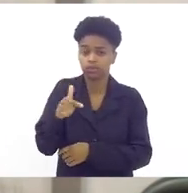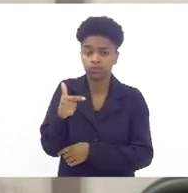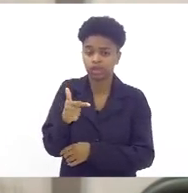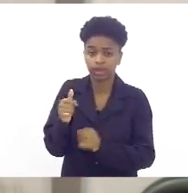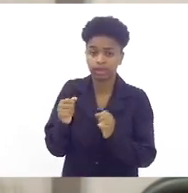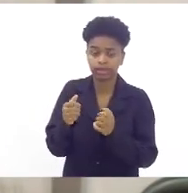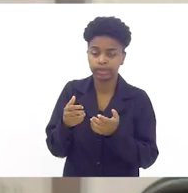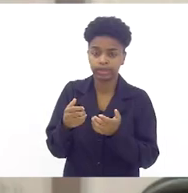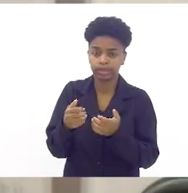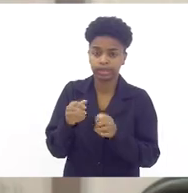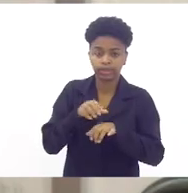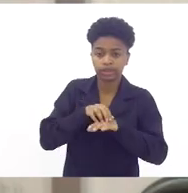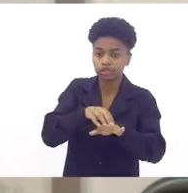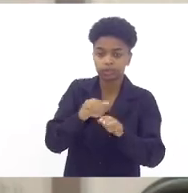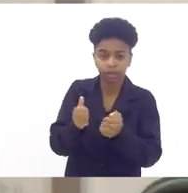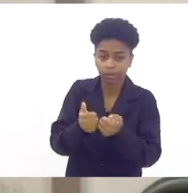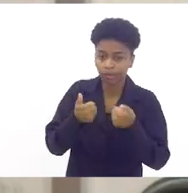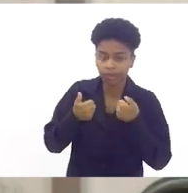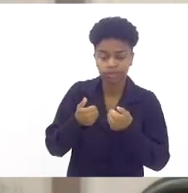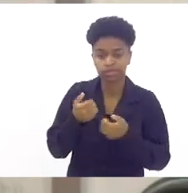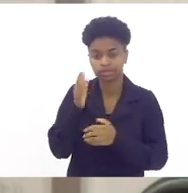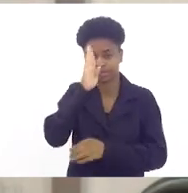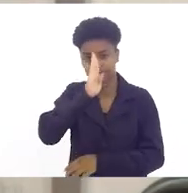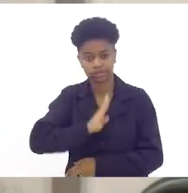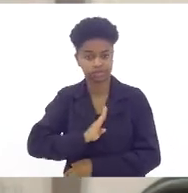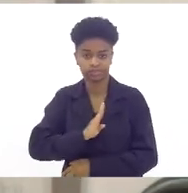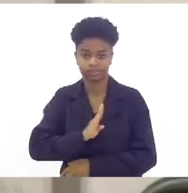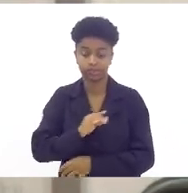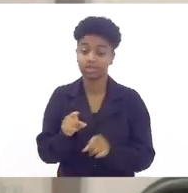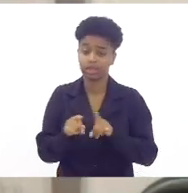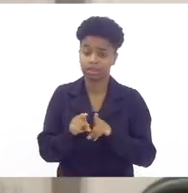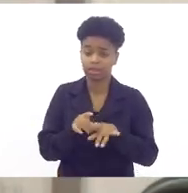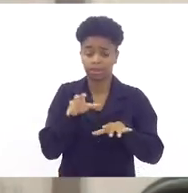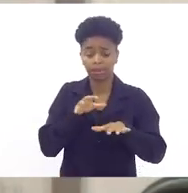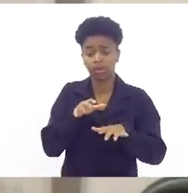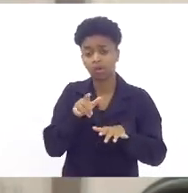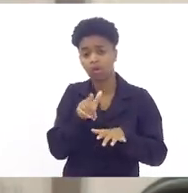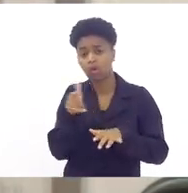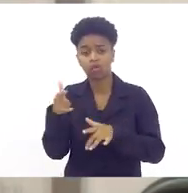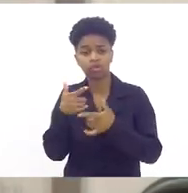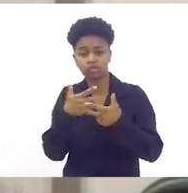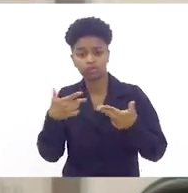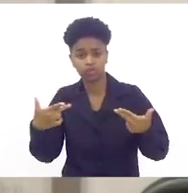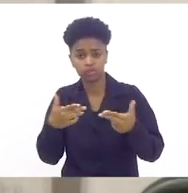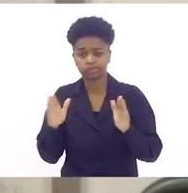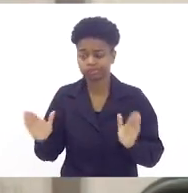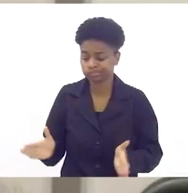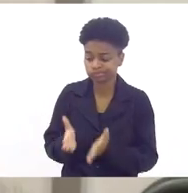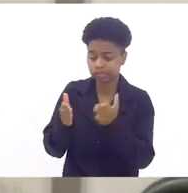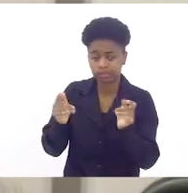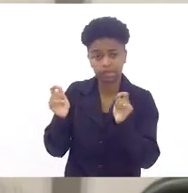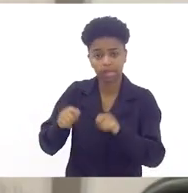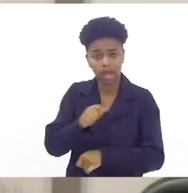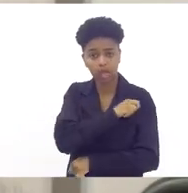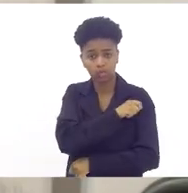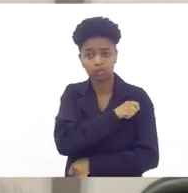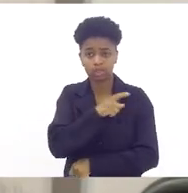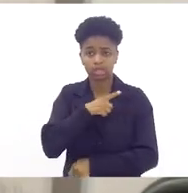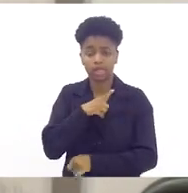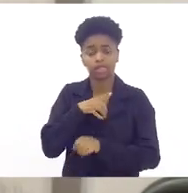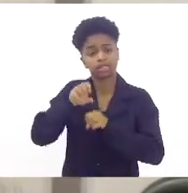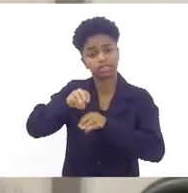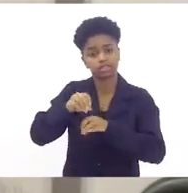ao transporte público gratuito e todo o entorno que vai proporcionar que esse aluno tenha uma condição de ensino adequada